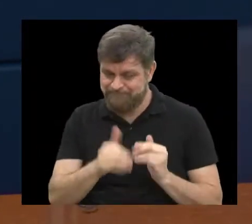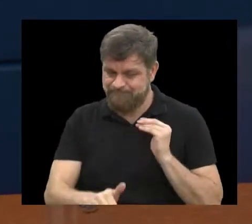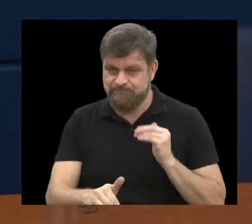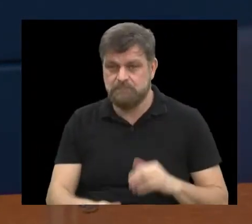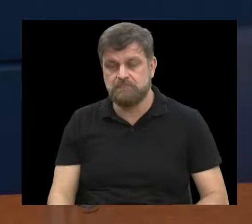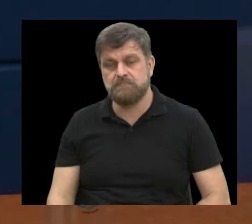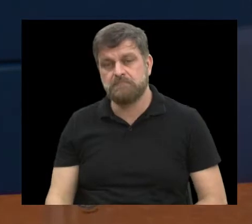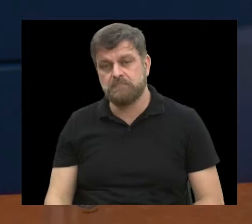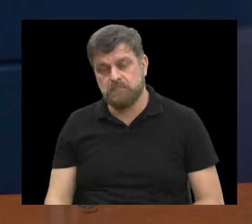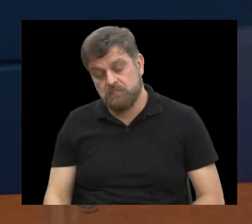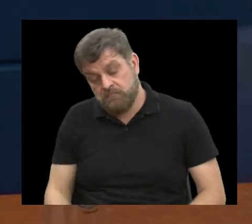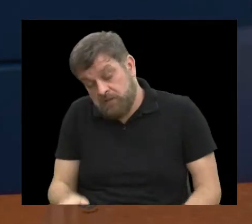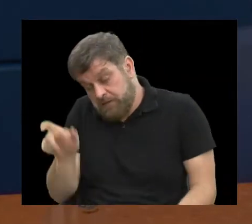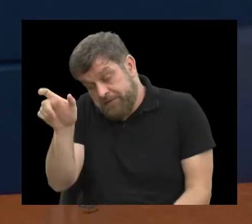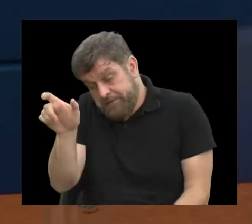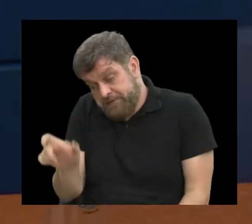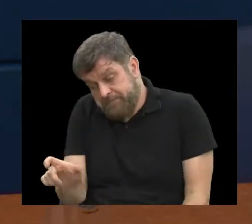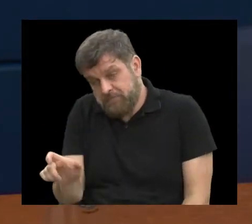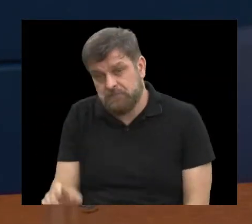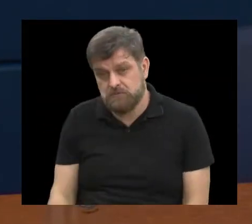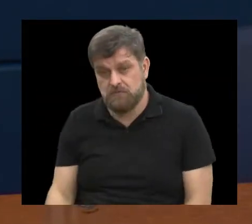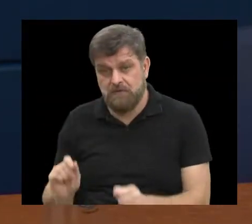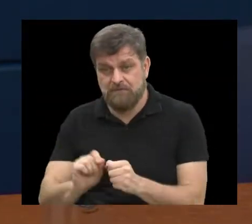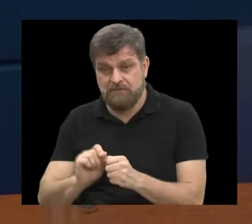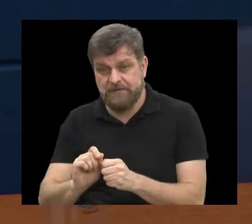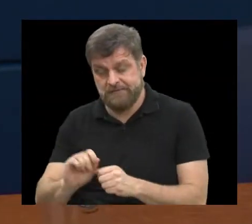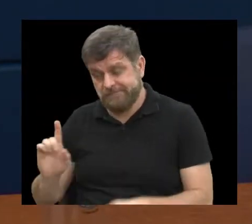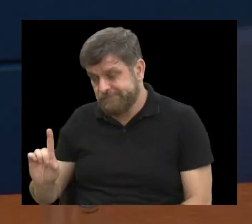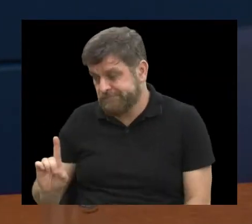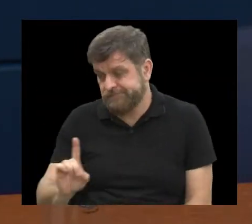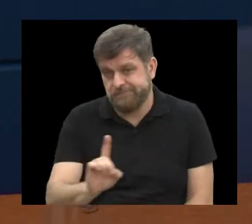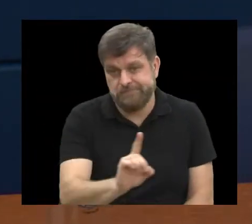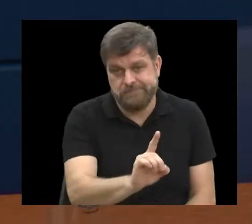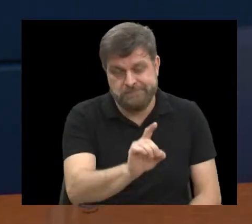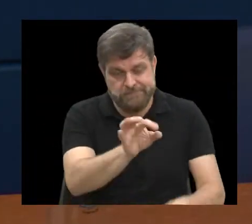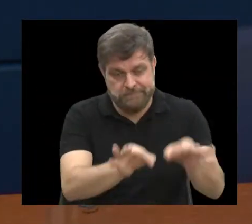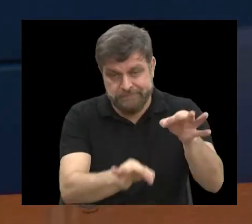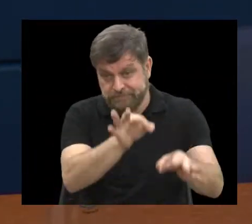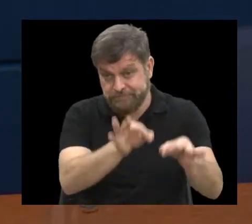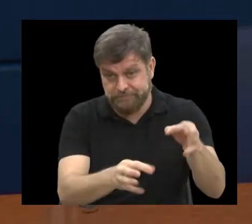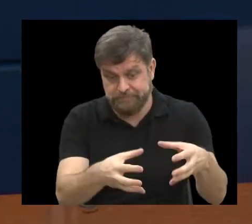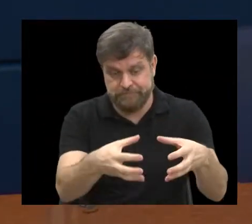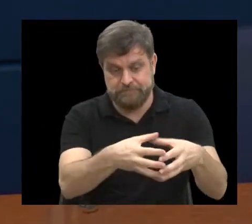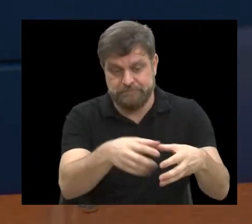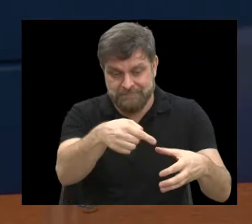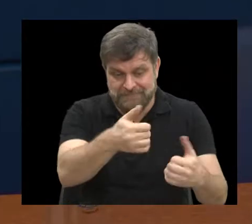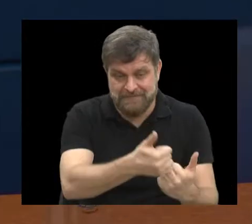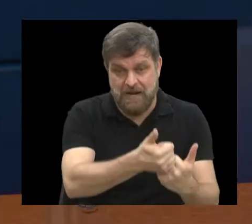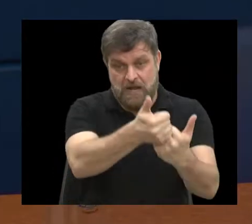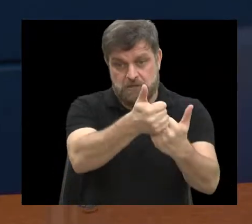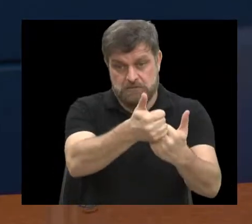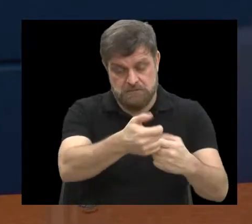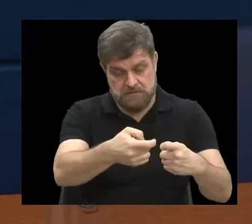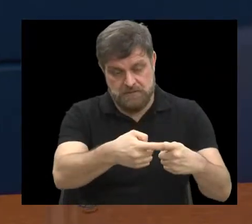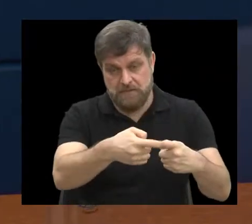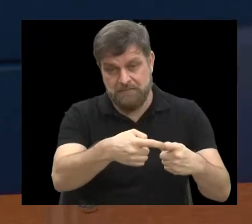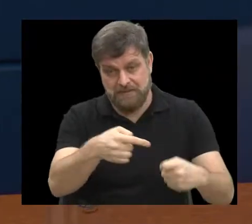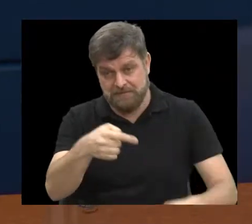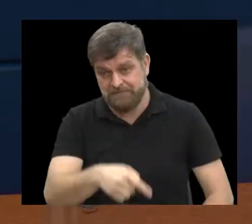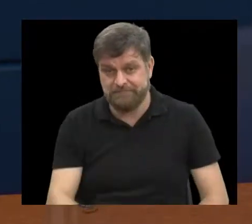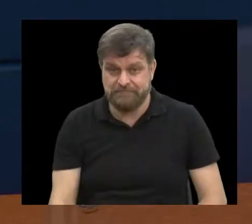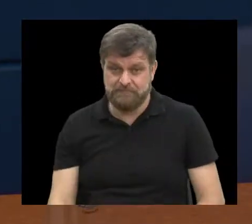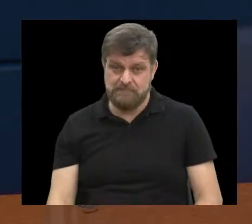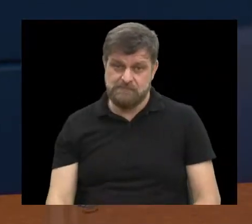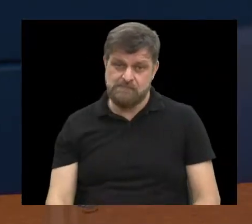sim o recurso ele caminha para a junta de recursos para essa assessoria técnico-médica